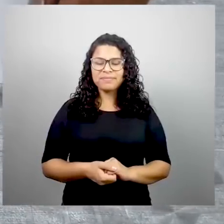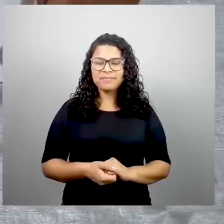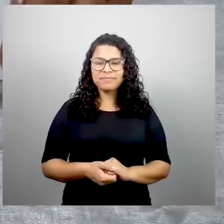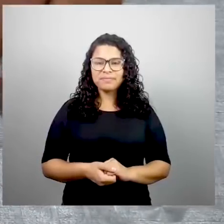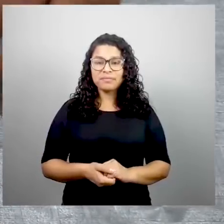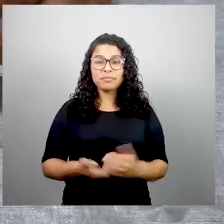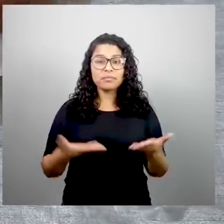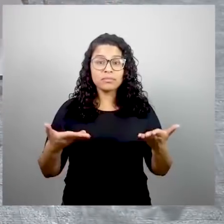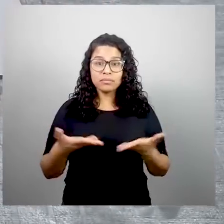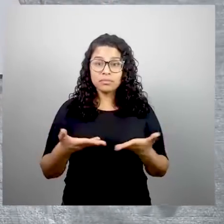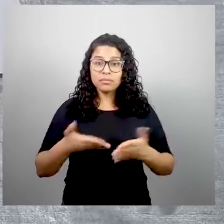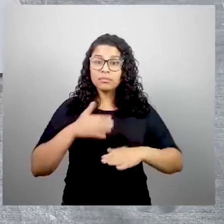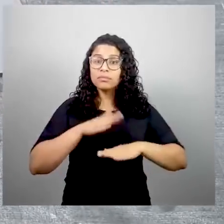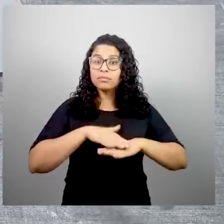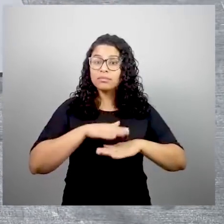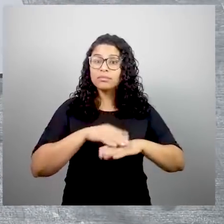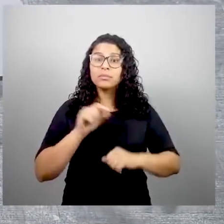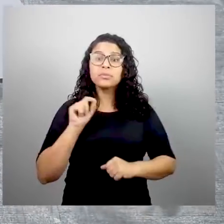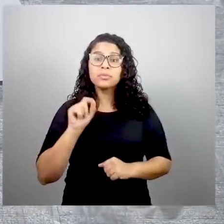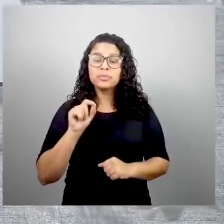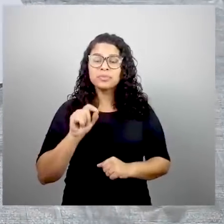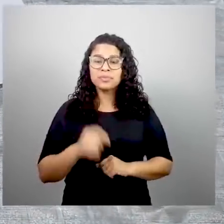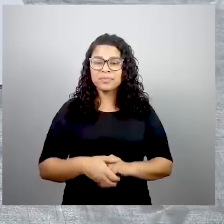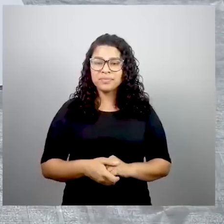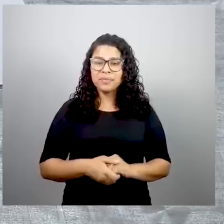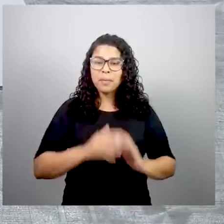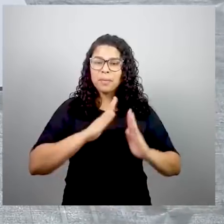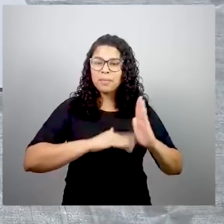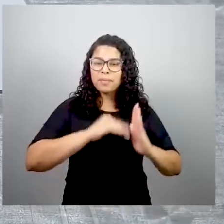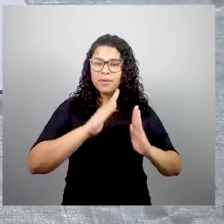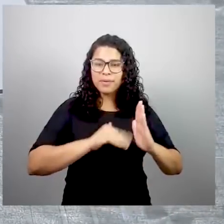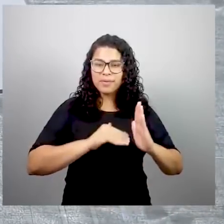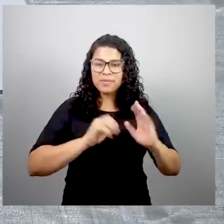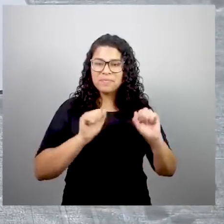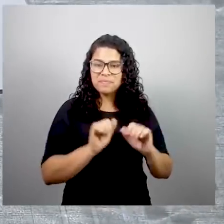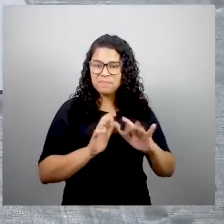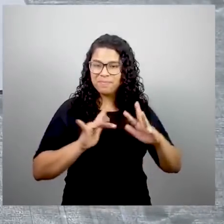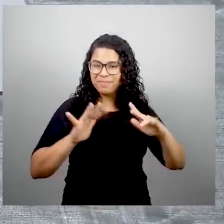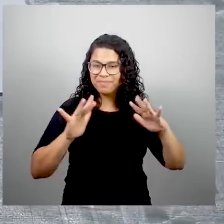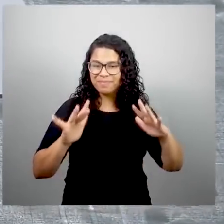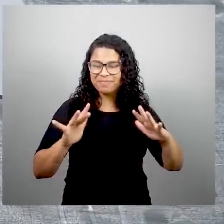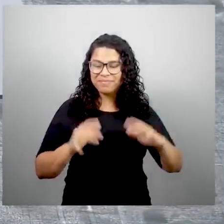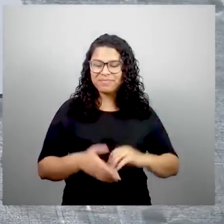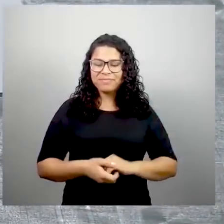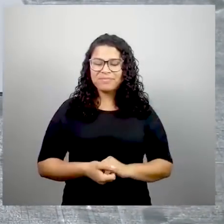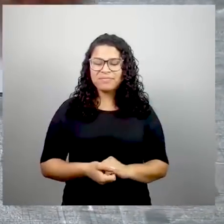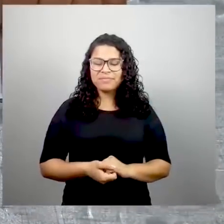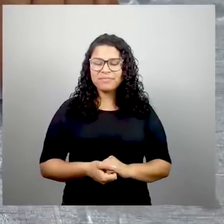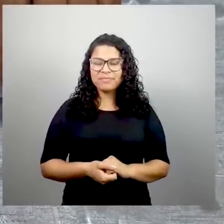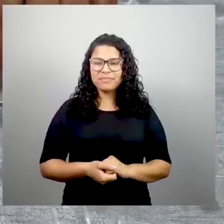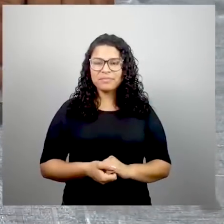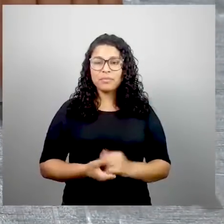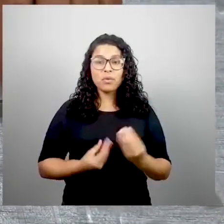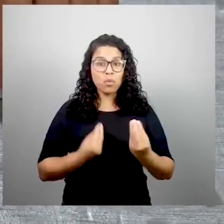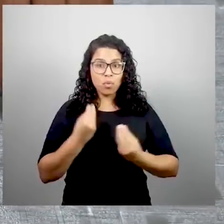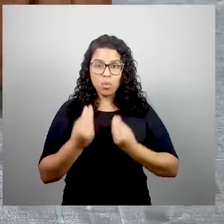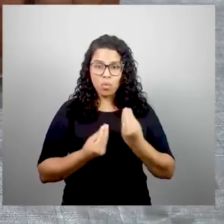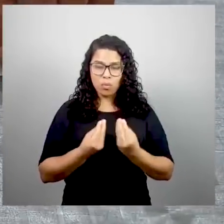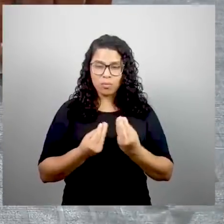Agora, eu vou fazer a pintura mágica. Então, na pintura